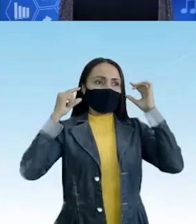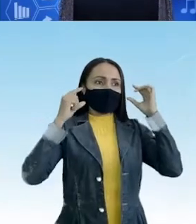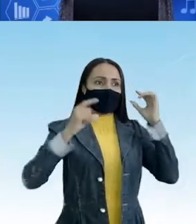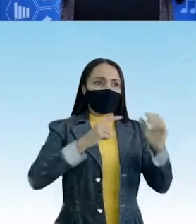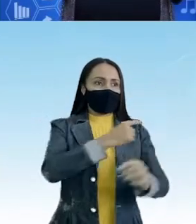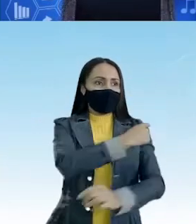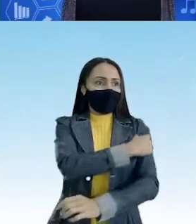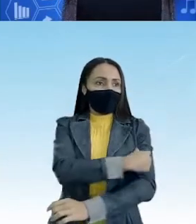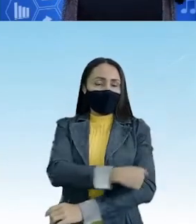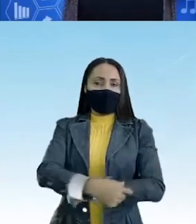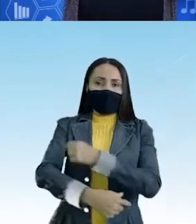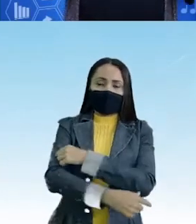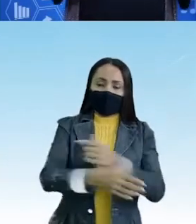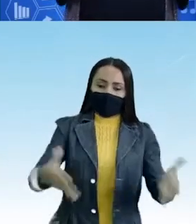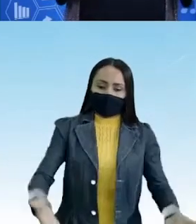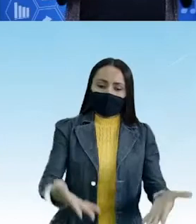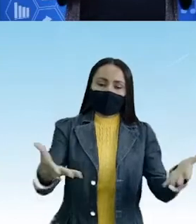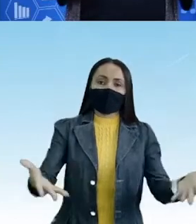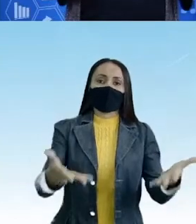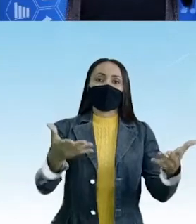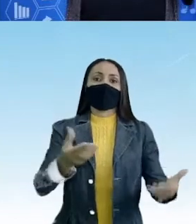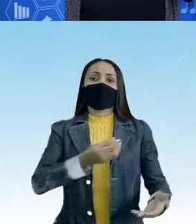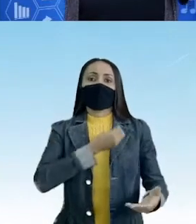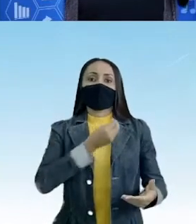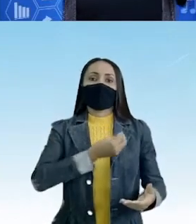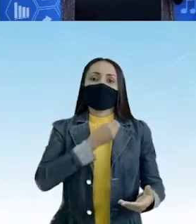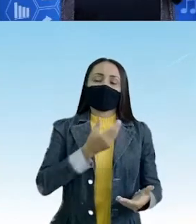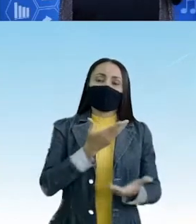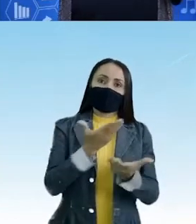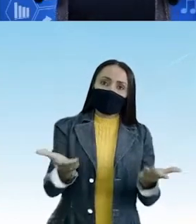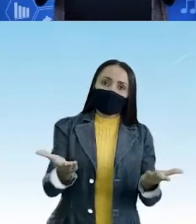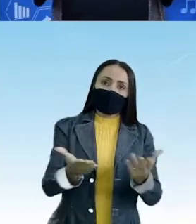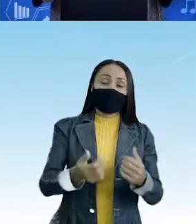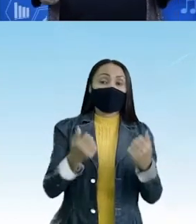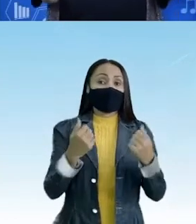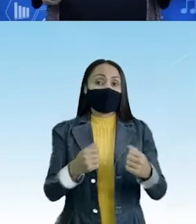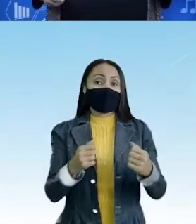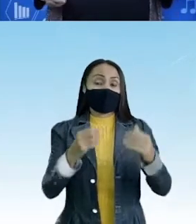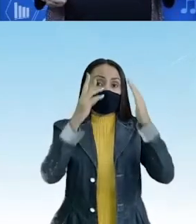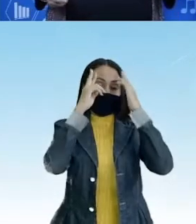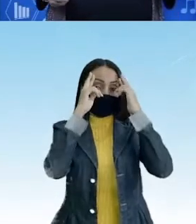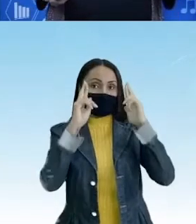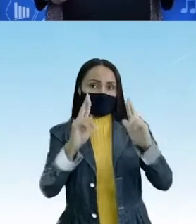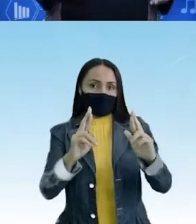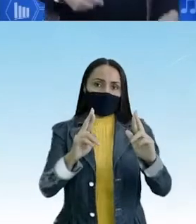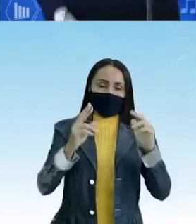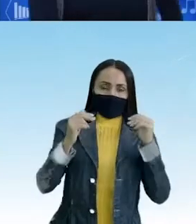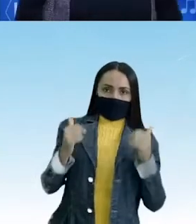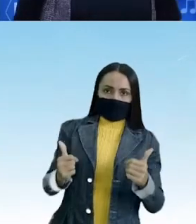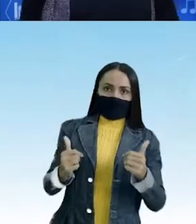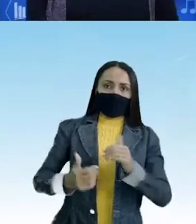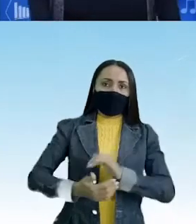o estilo de vida deles. E devemos que respeitar. Certo, meus amores?